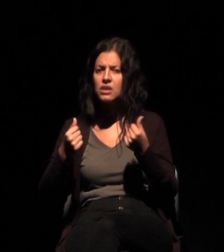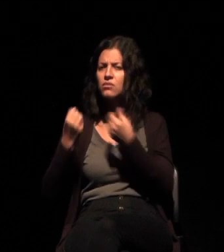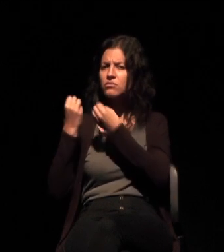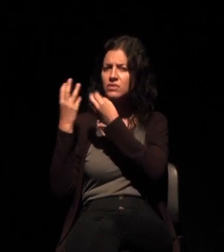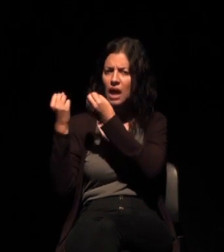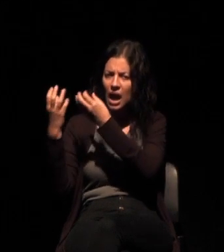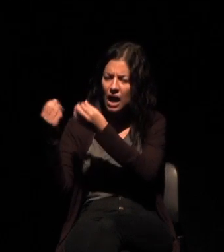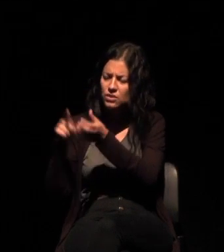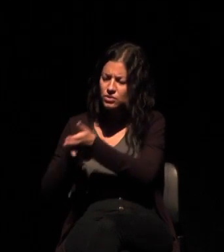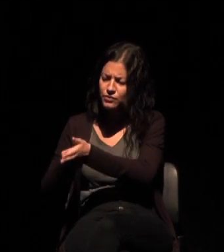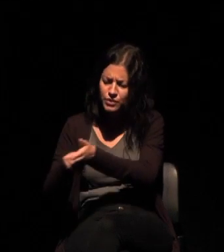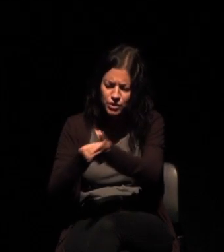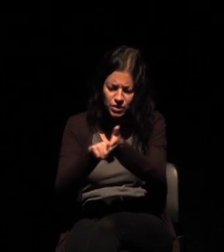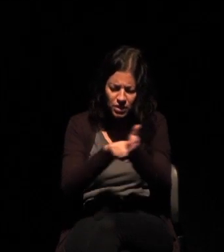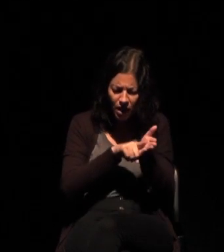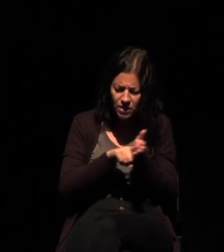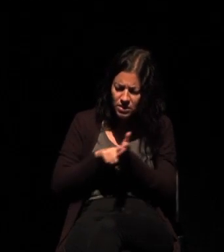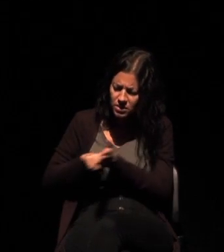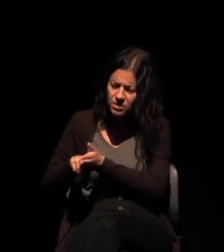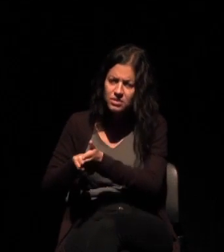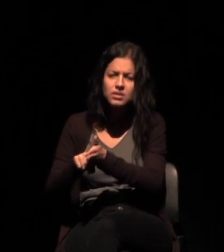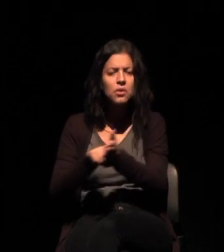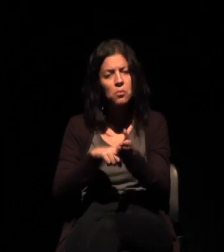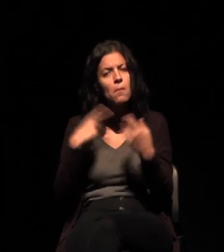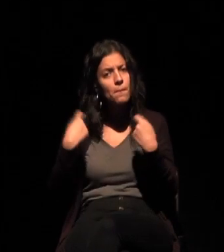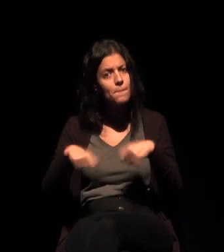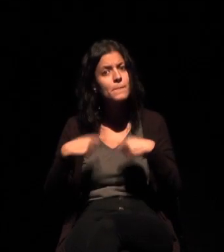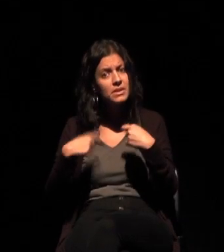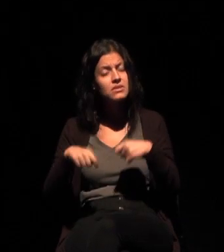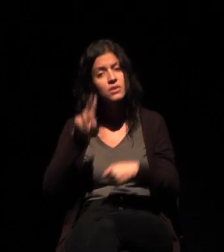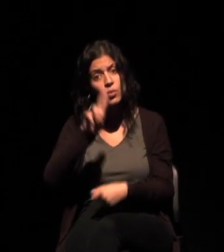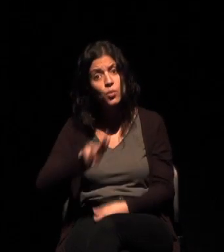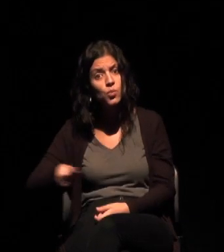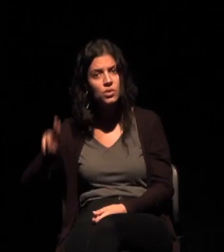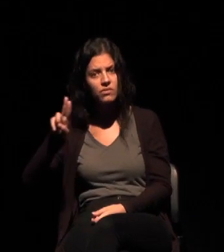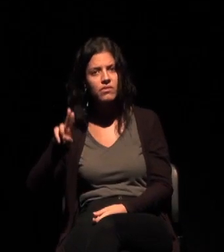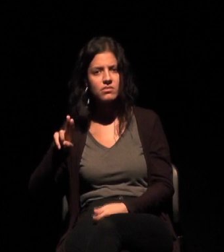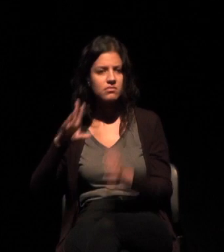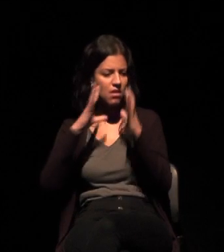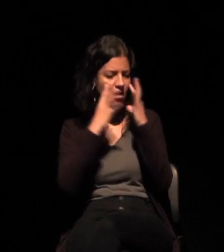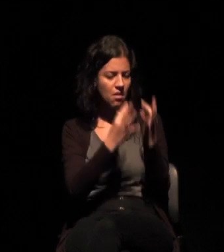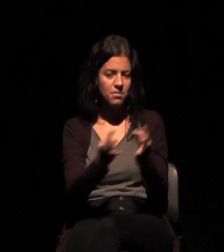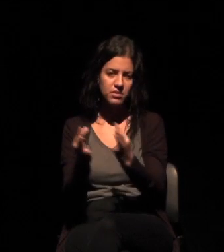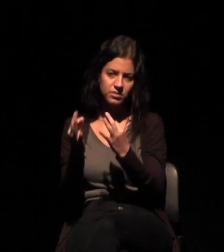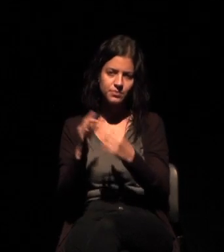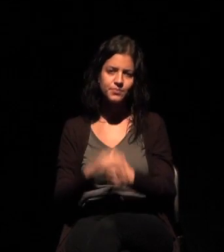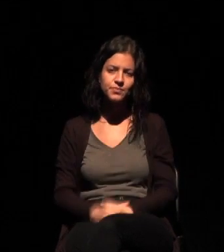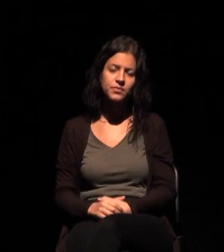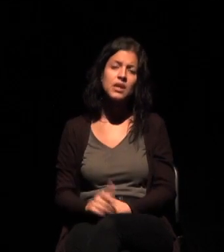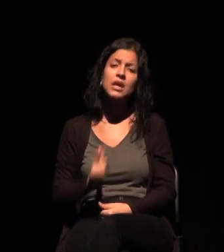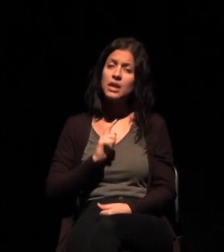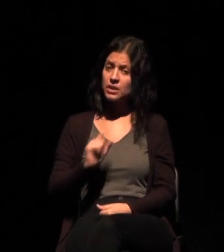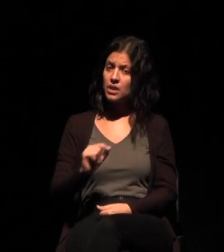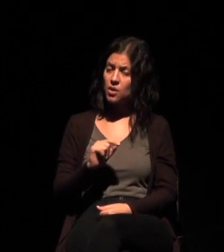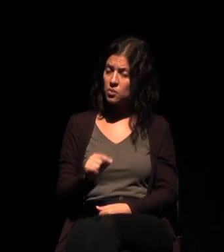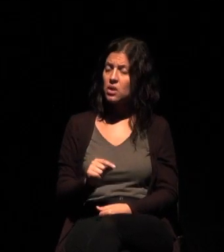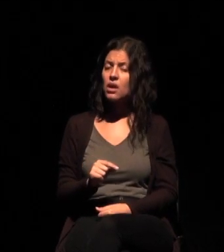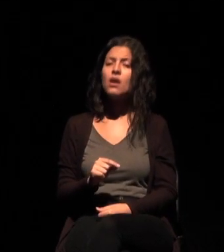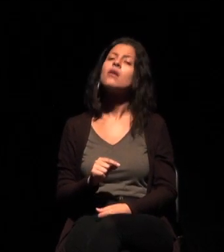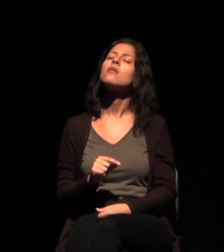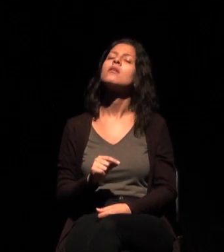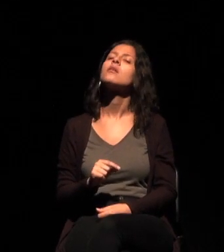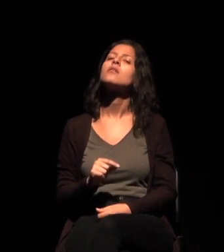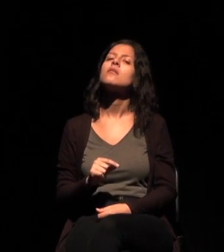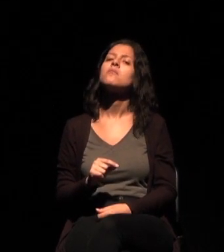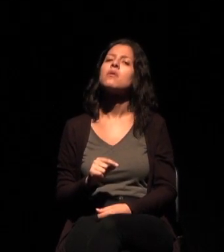em três anos que a universidade observacionais e depois temos uma série de programas de formação que